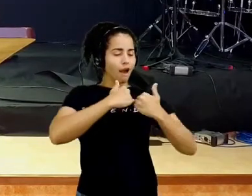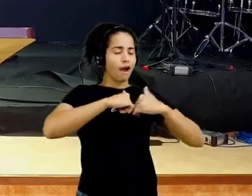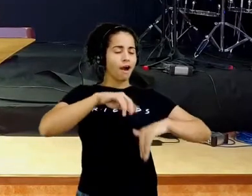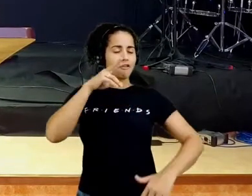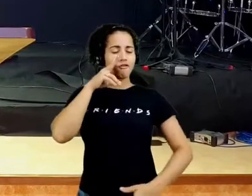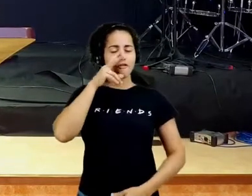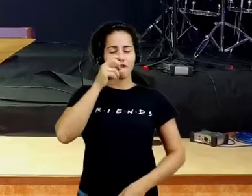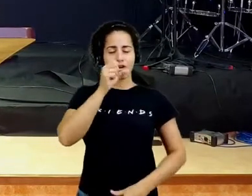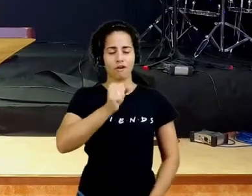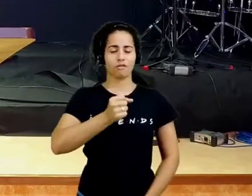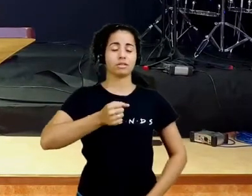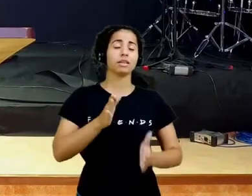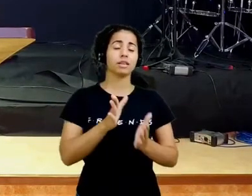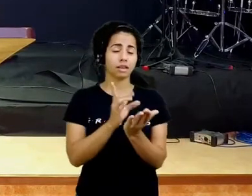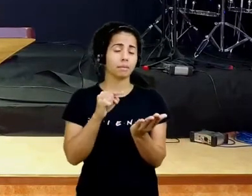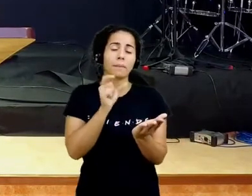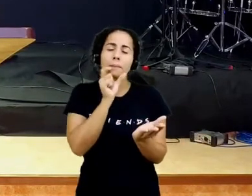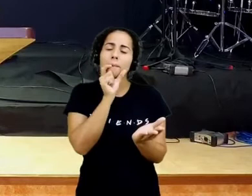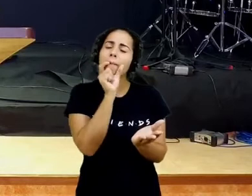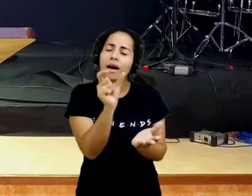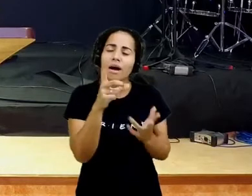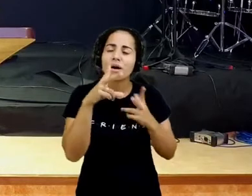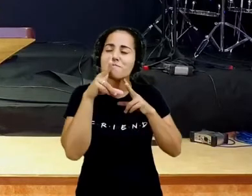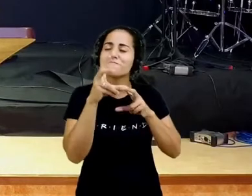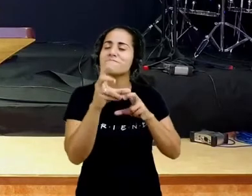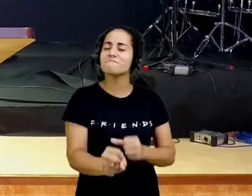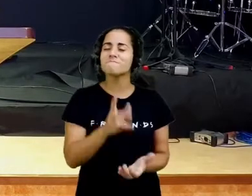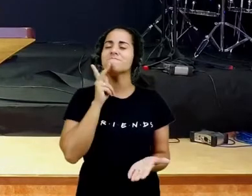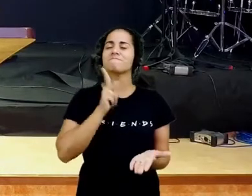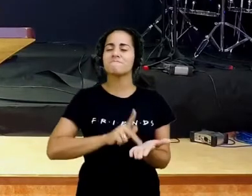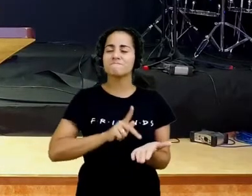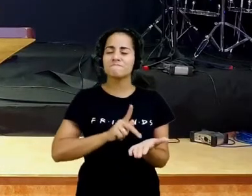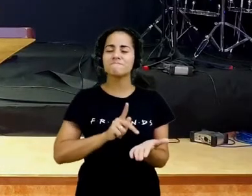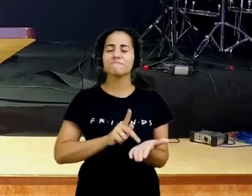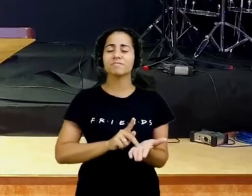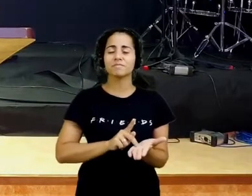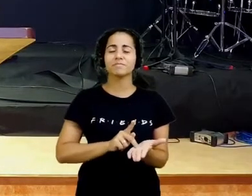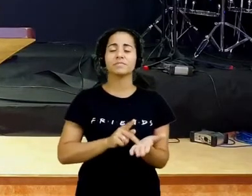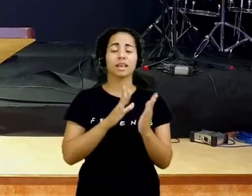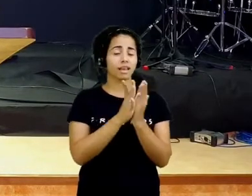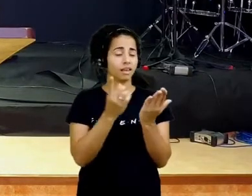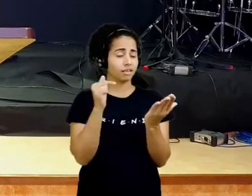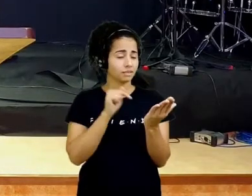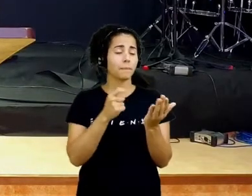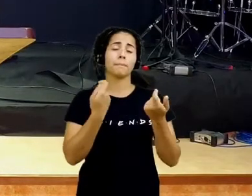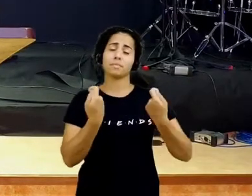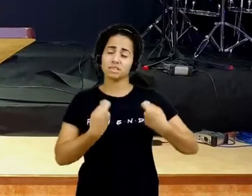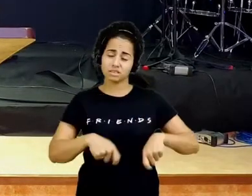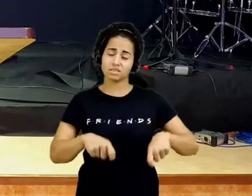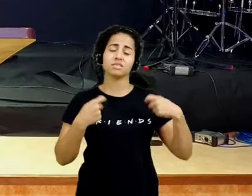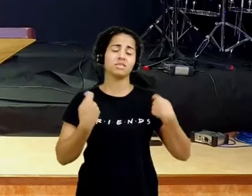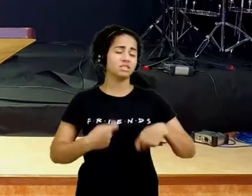Pai, a tua palavra ela é poderosa, é a verdade, e é dela que nós